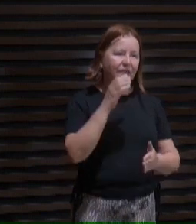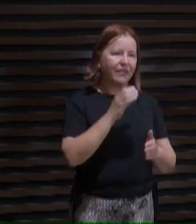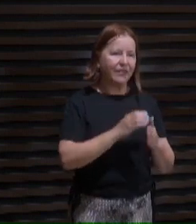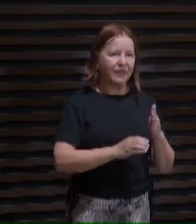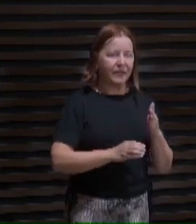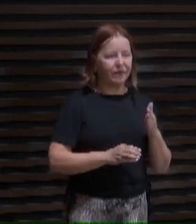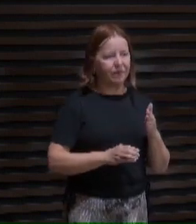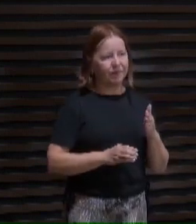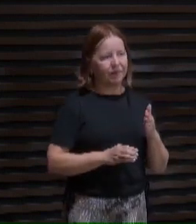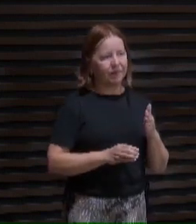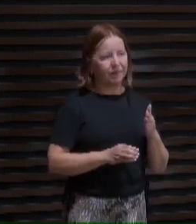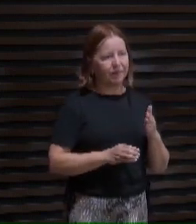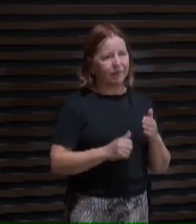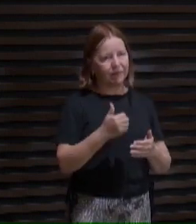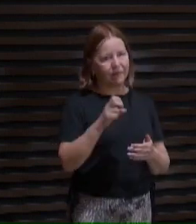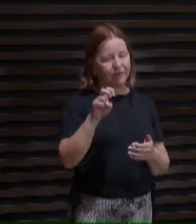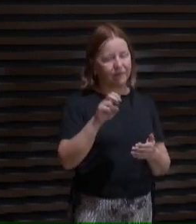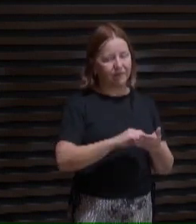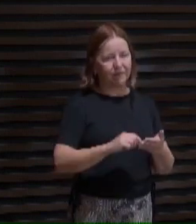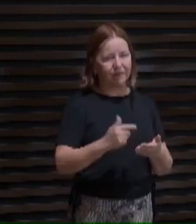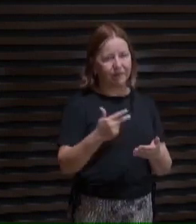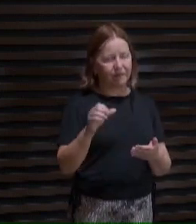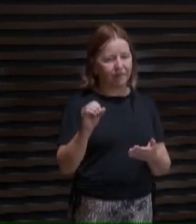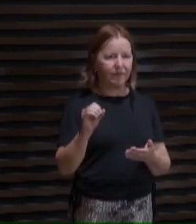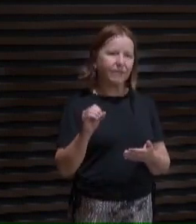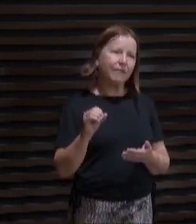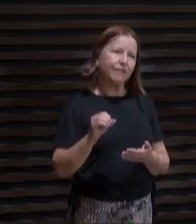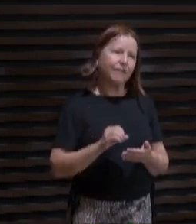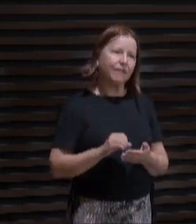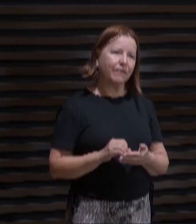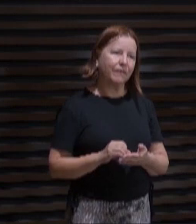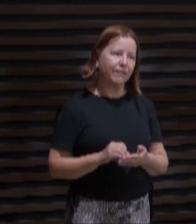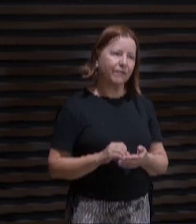capítulo 15, versículo 30.